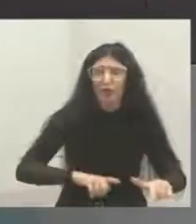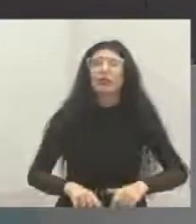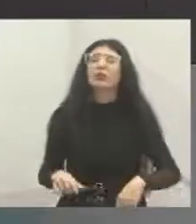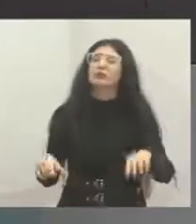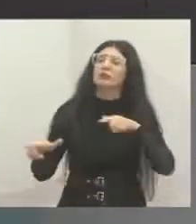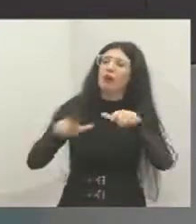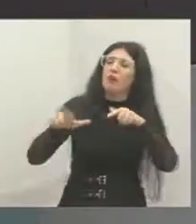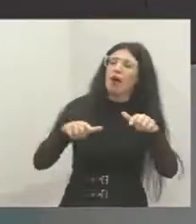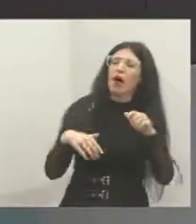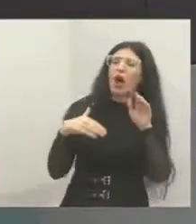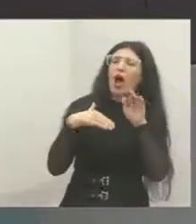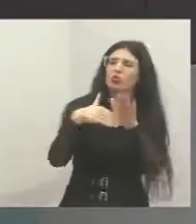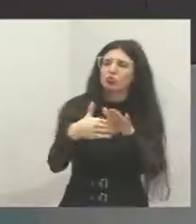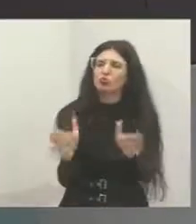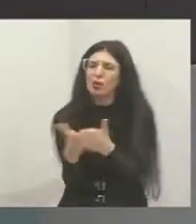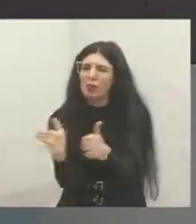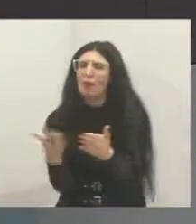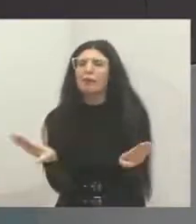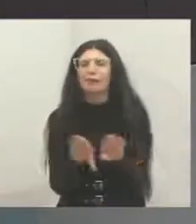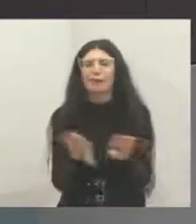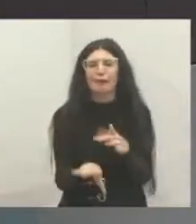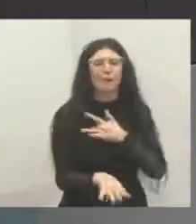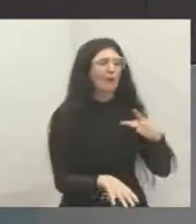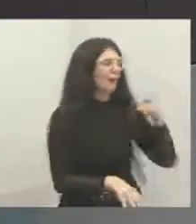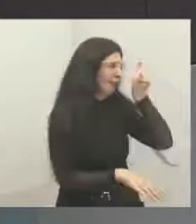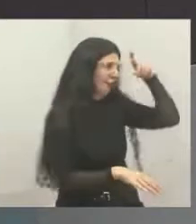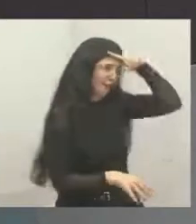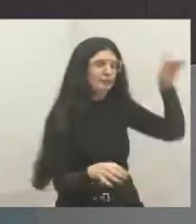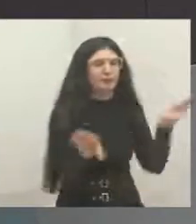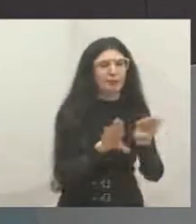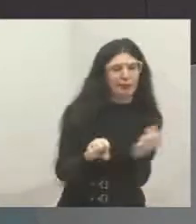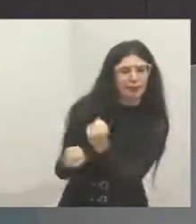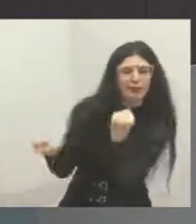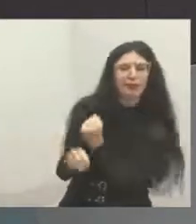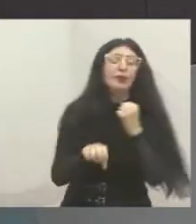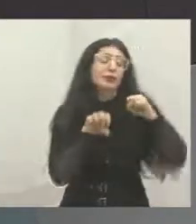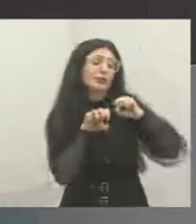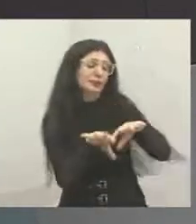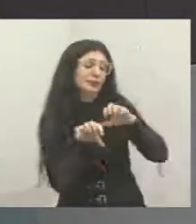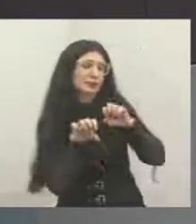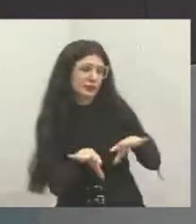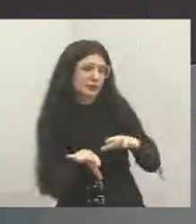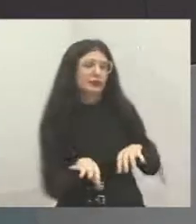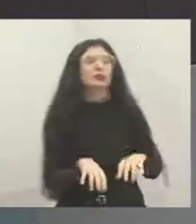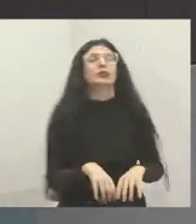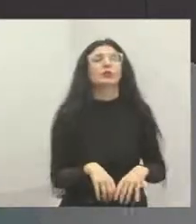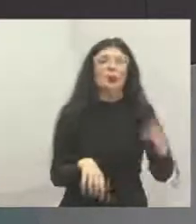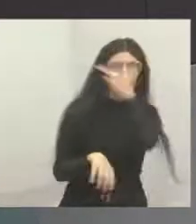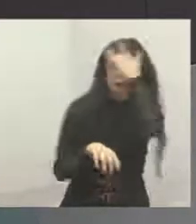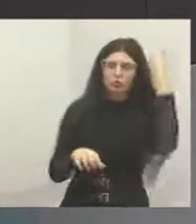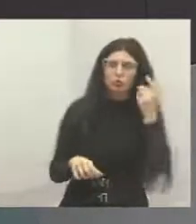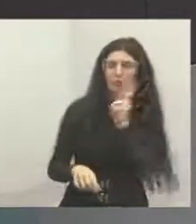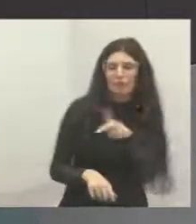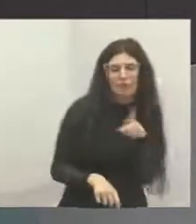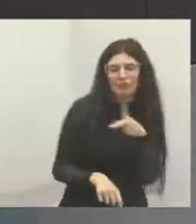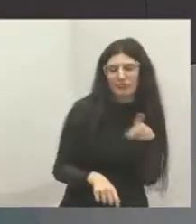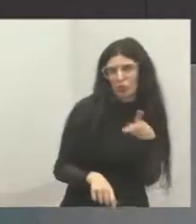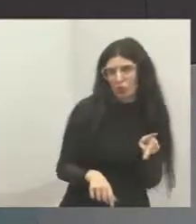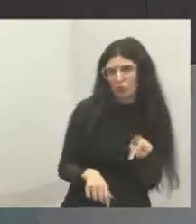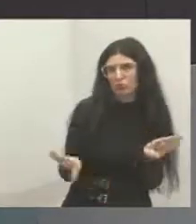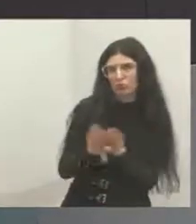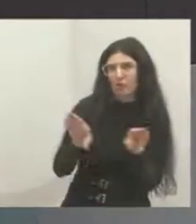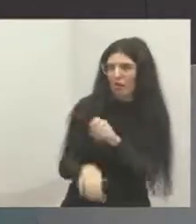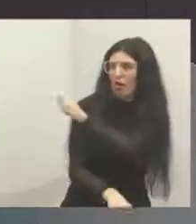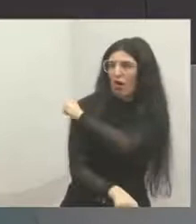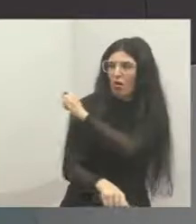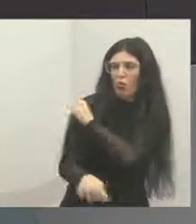saúde, minimamente a infraestrutura, a educação, para manter as crianças mesmo em casa, e a gente teve esse capitalzinho